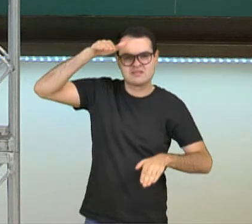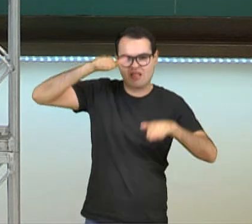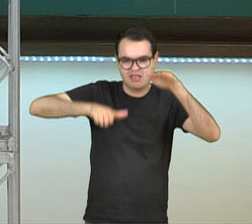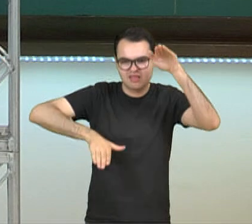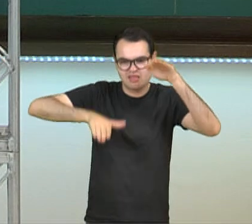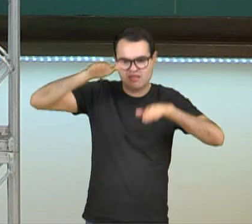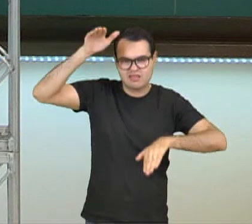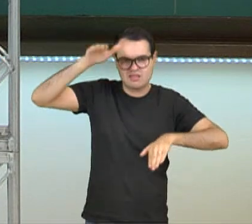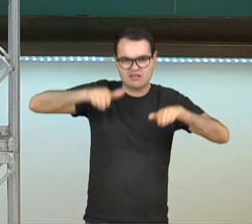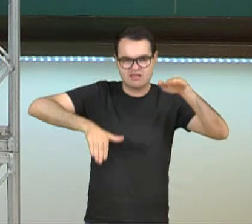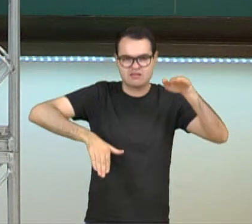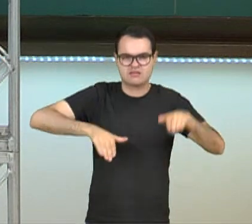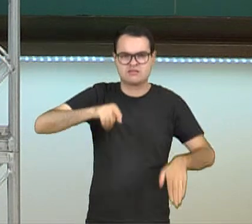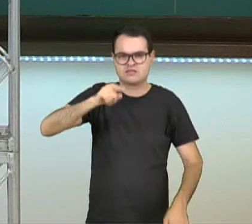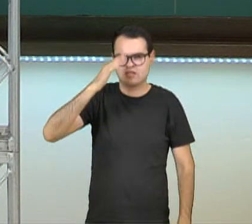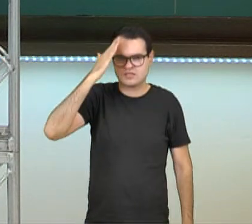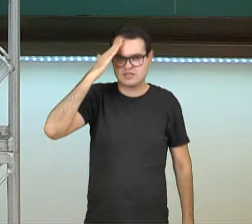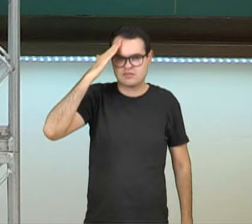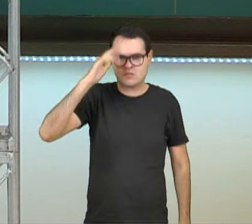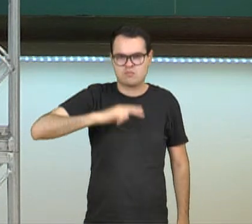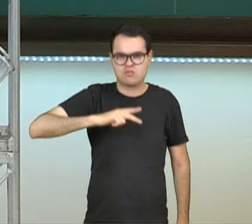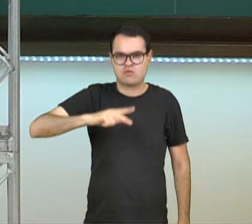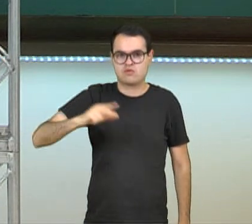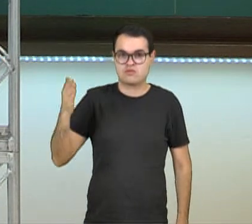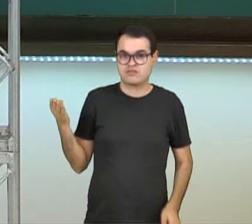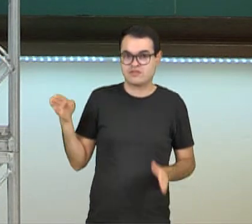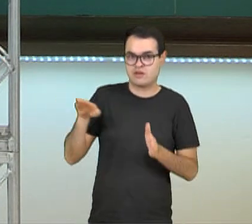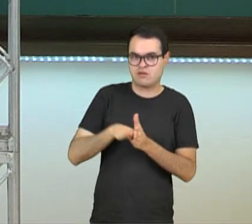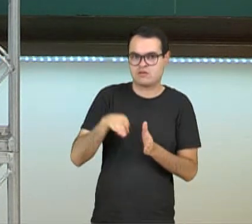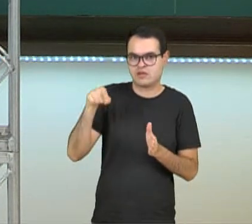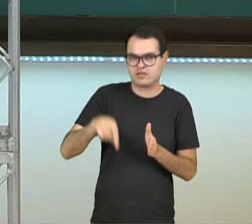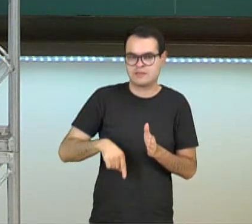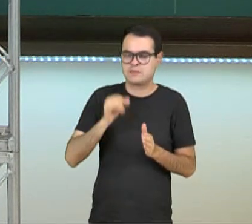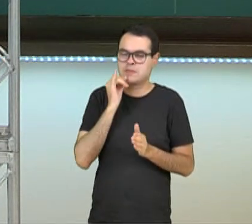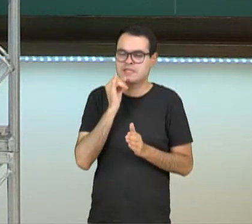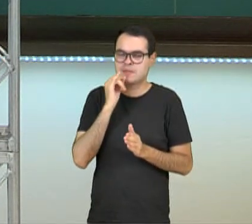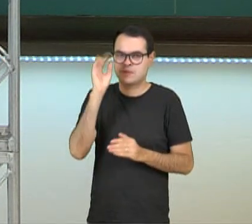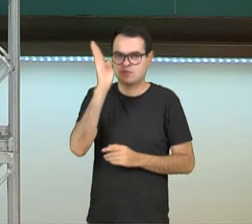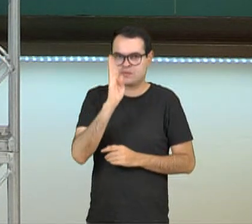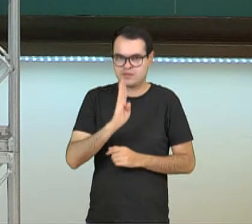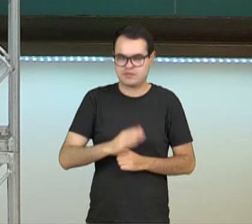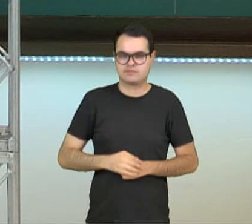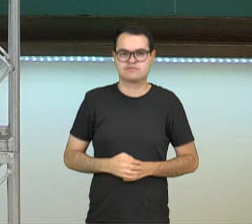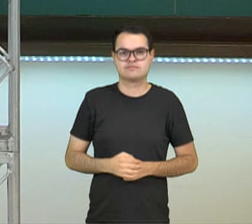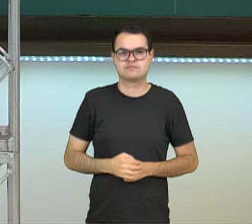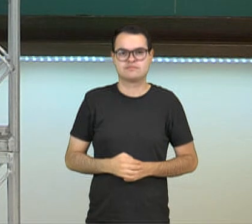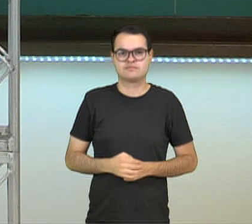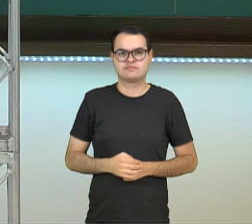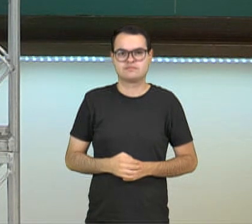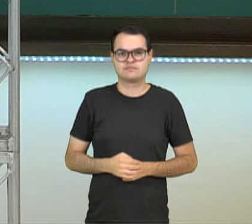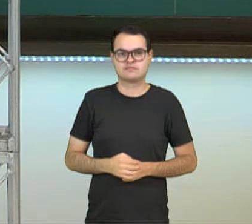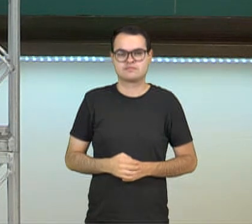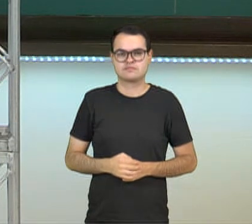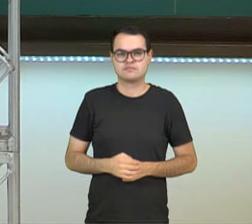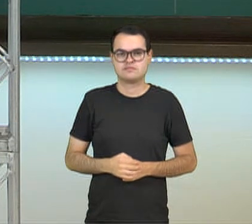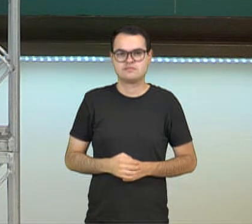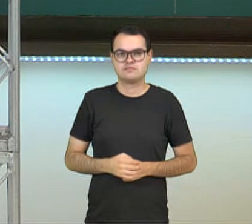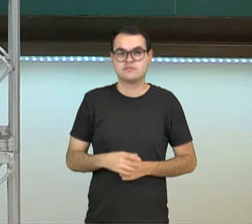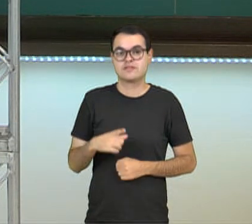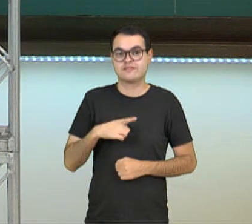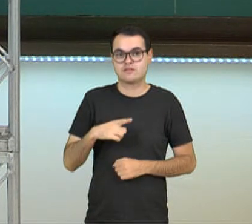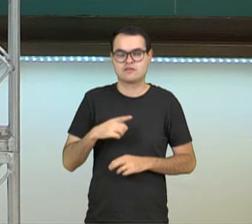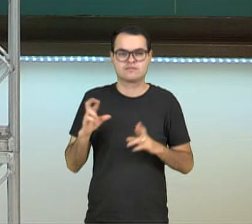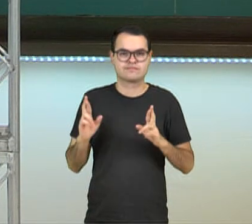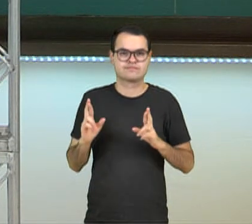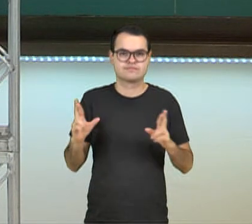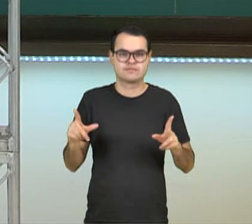bom? Vocês sabem que quando os portugueses chegaram aqui, só fazendo um contraponto aqui no Brasil, teve essa